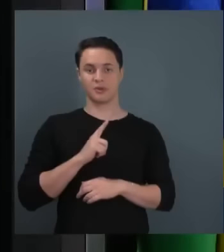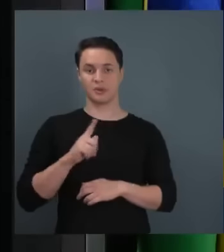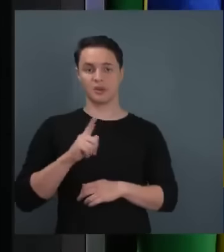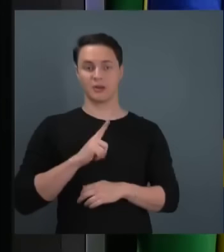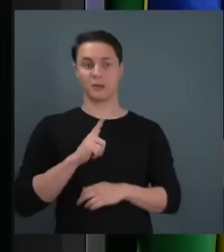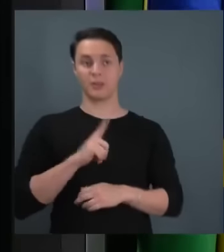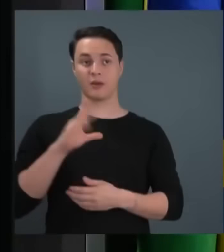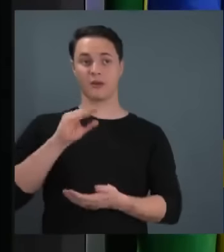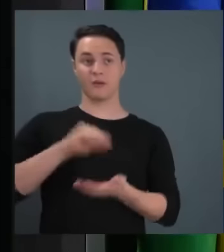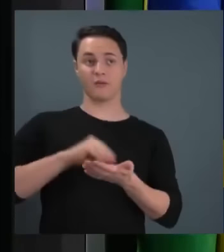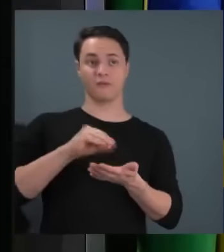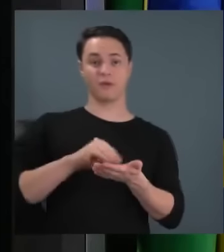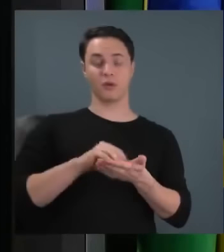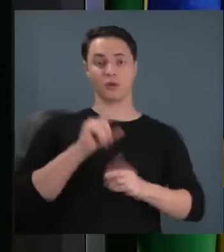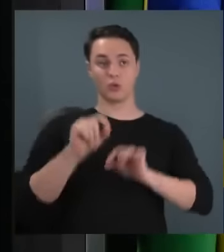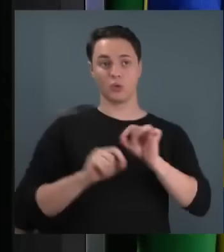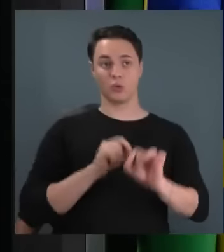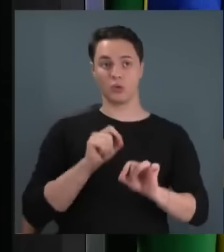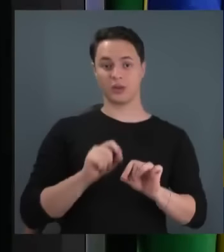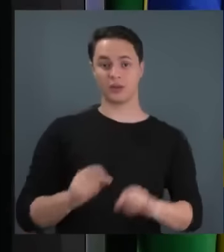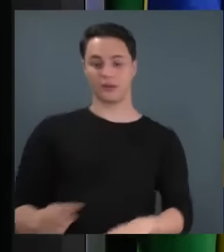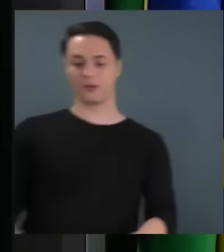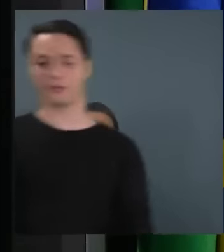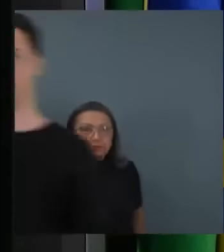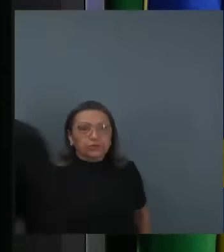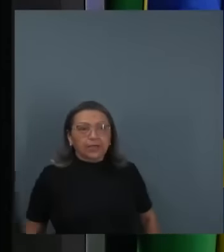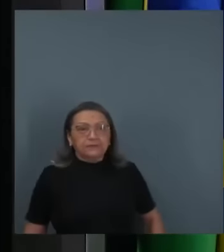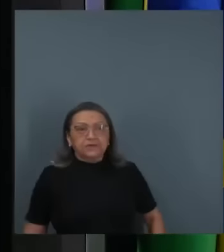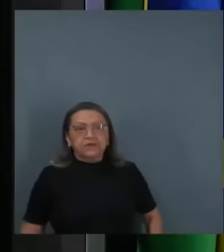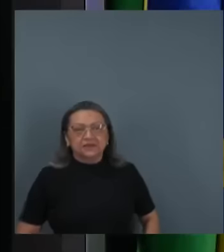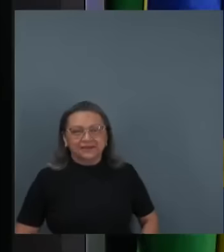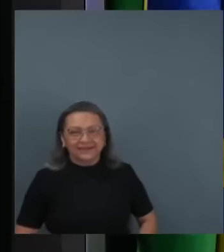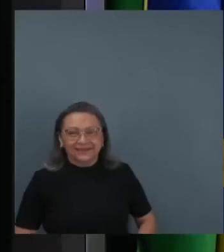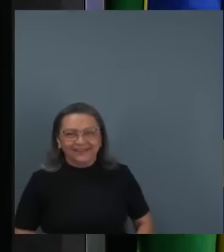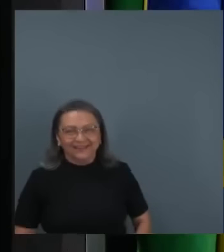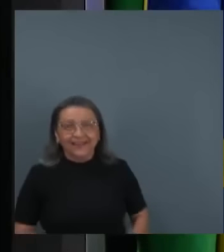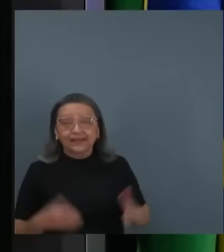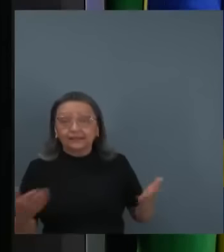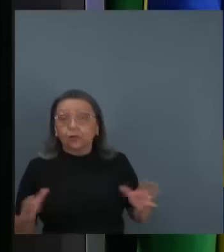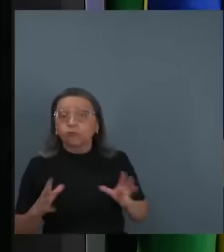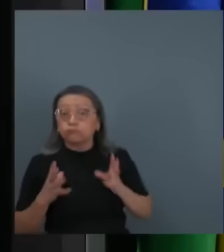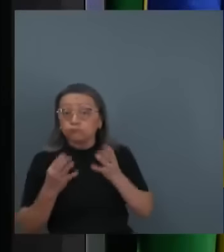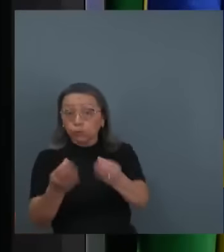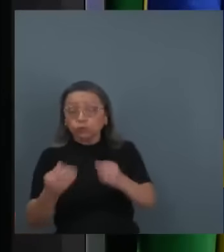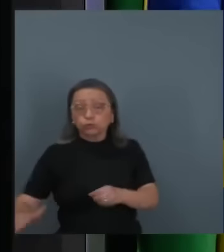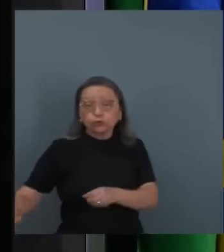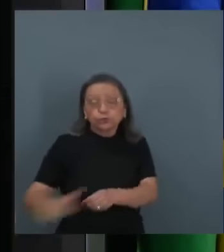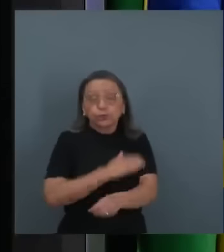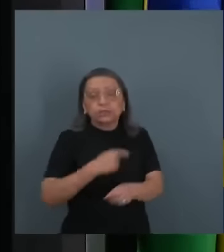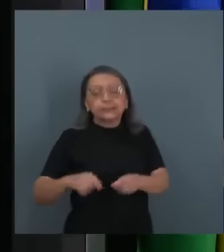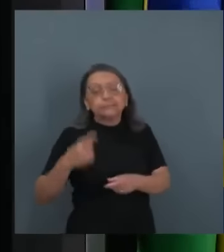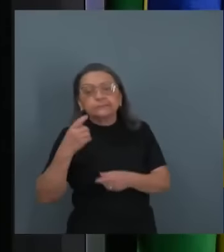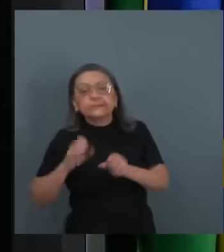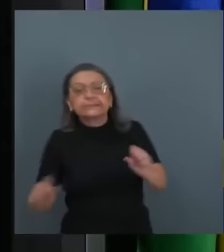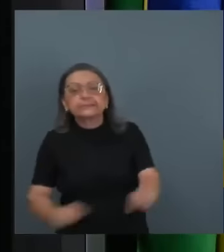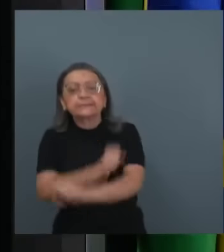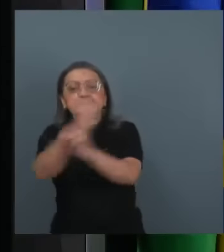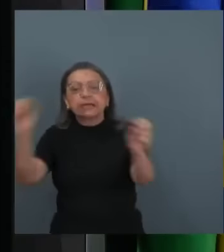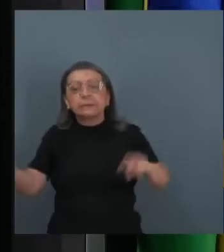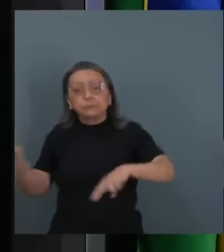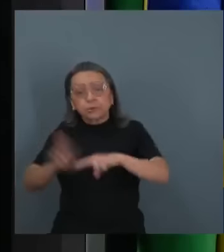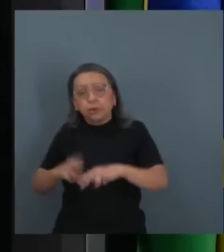do Estado nessas comunidades economicamente mais pobres, superlotação e falhas do sistema